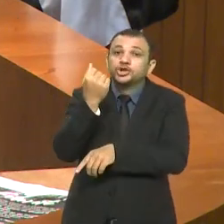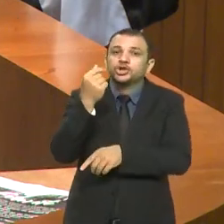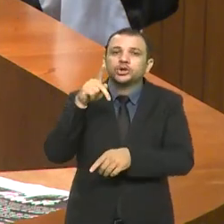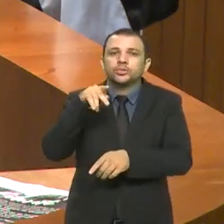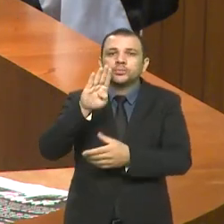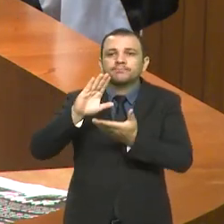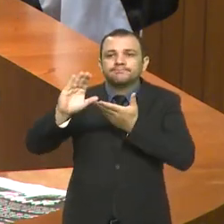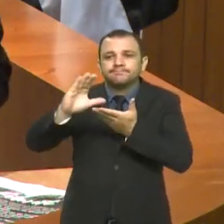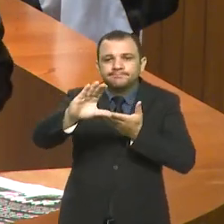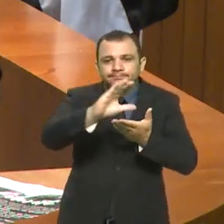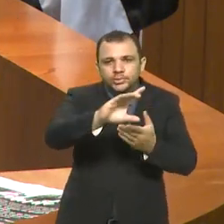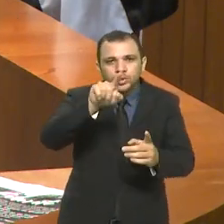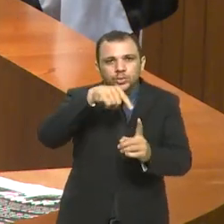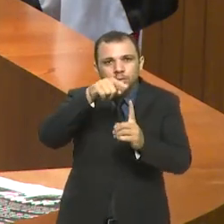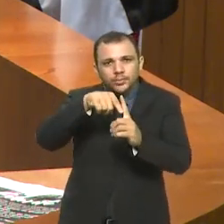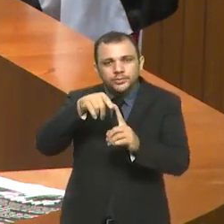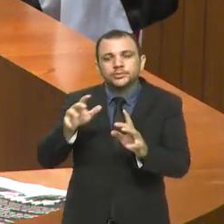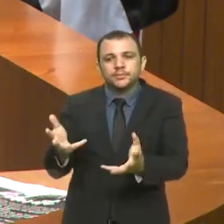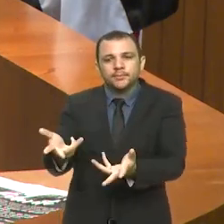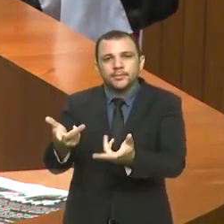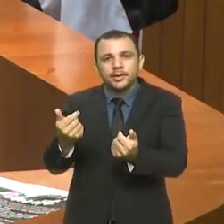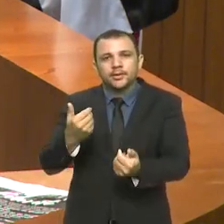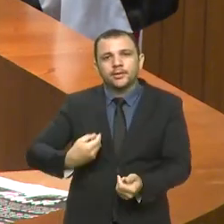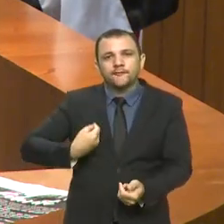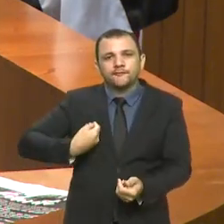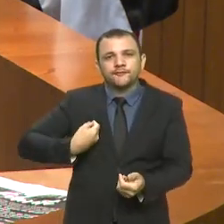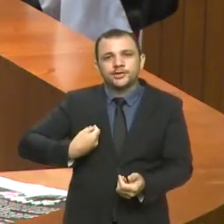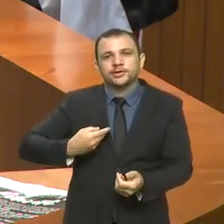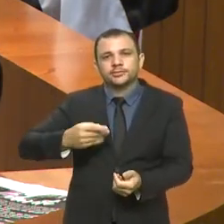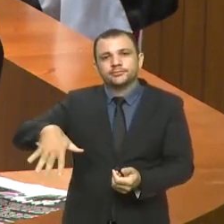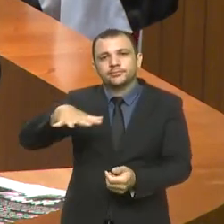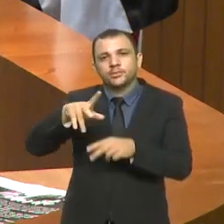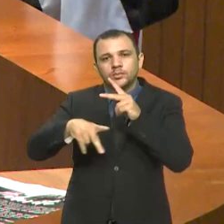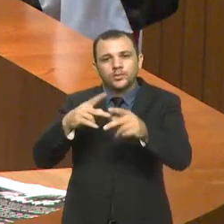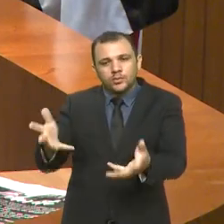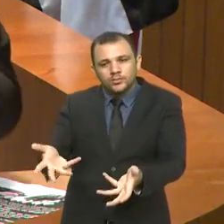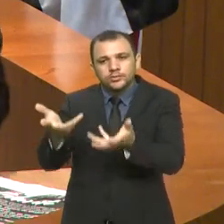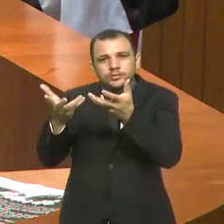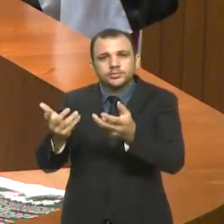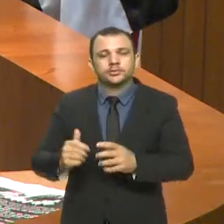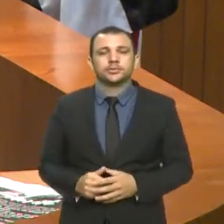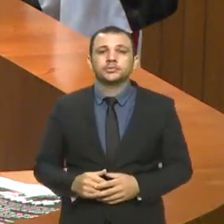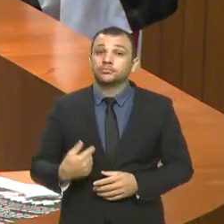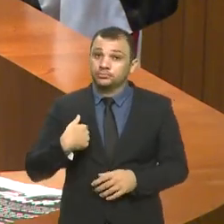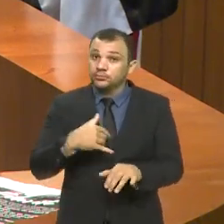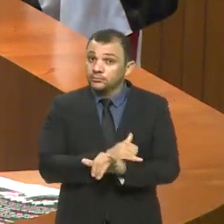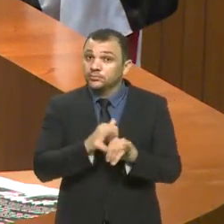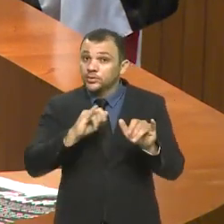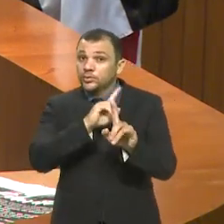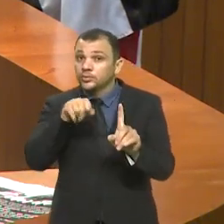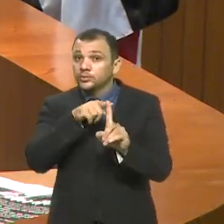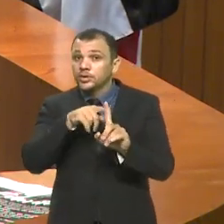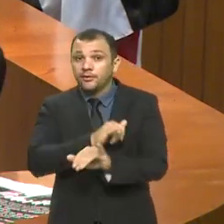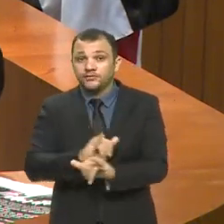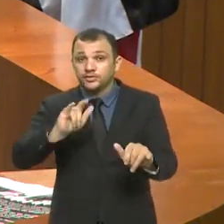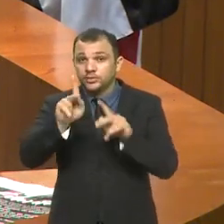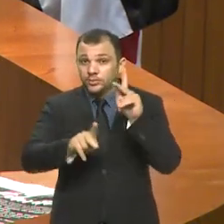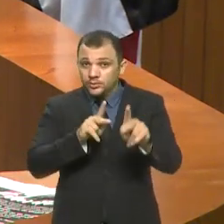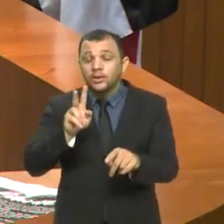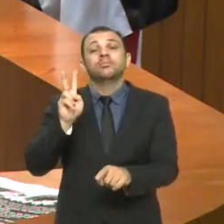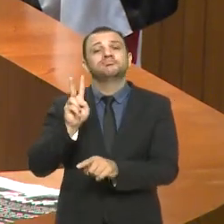melhoria da qualidade de vida da população. Eu estou aqui para dizer para a população que ainda há esperança. E é por isso